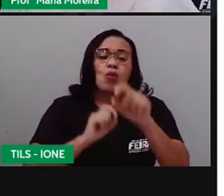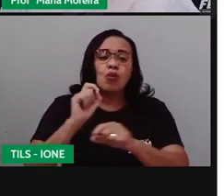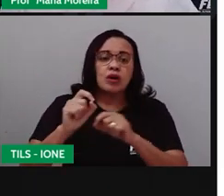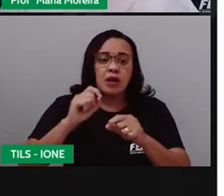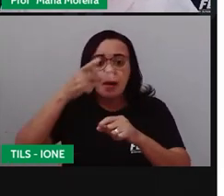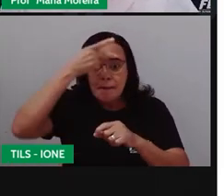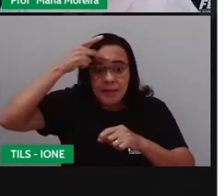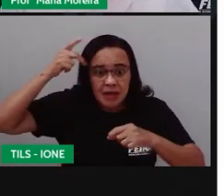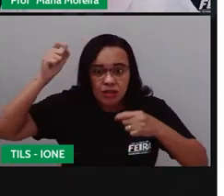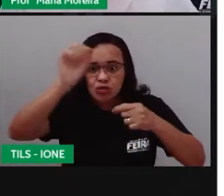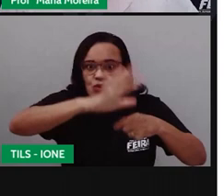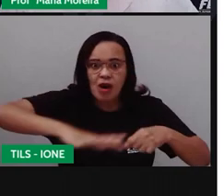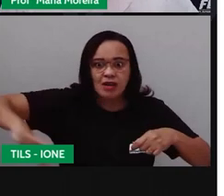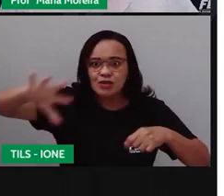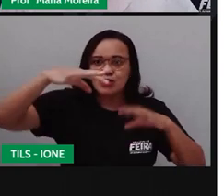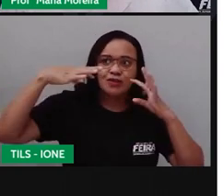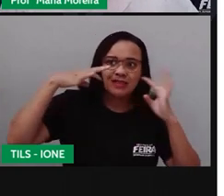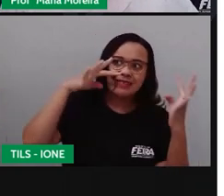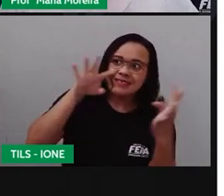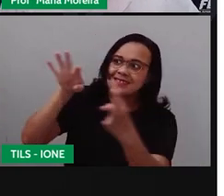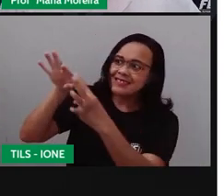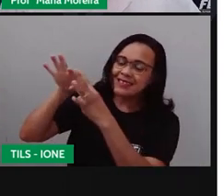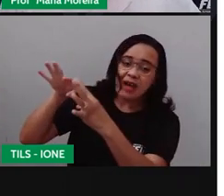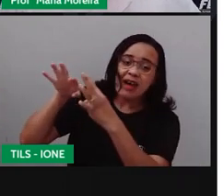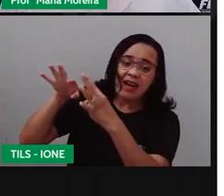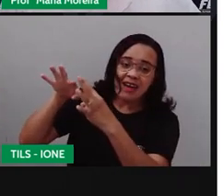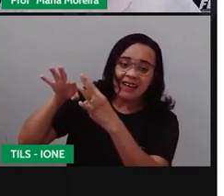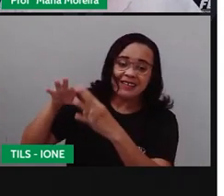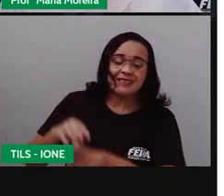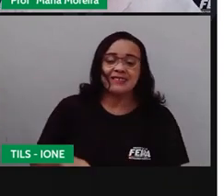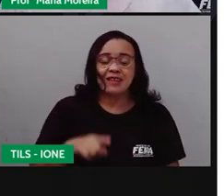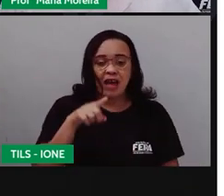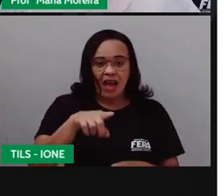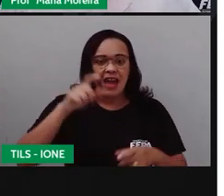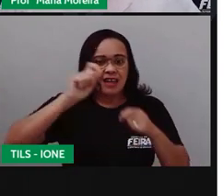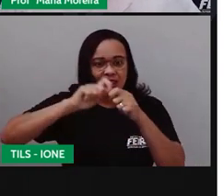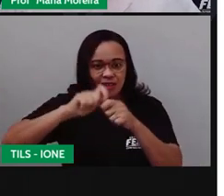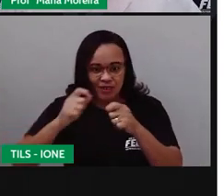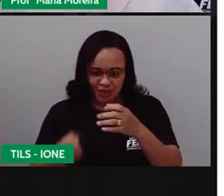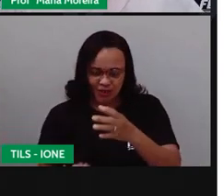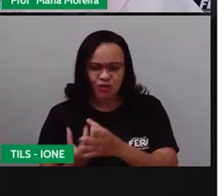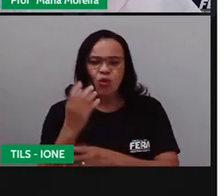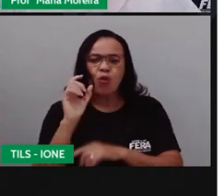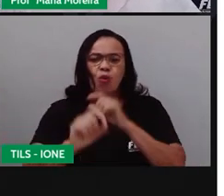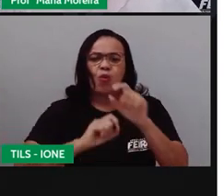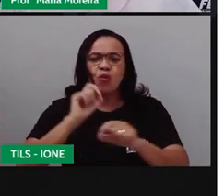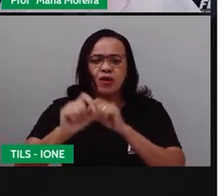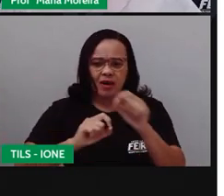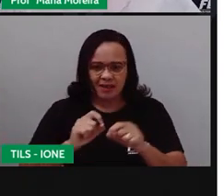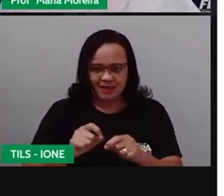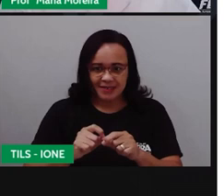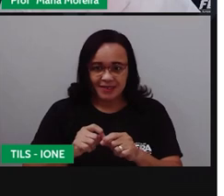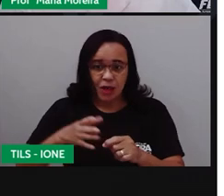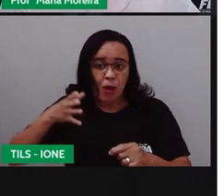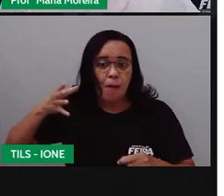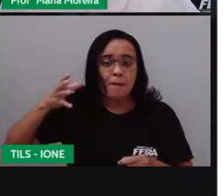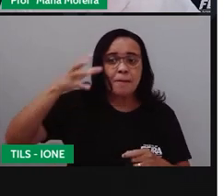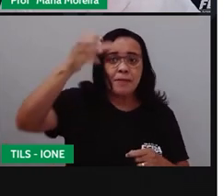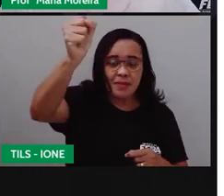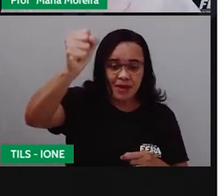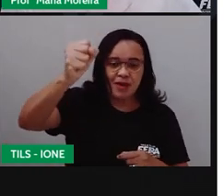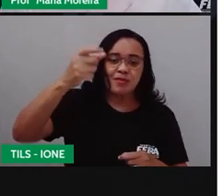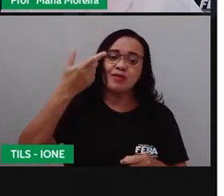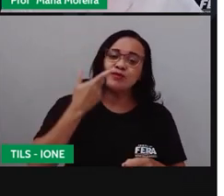a Torre Eiffel com seu dirigível número 6. Com isso, arrebatou o prêmio Deutscher, né,